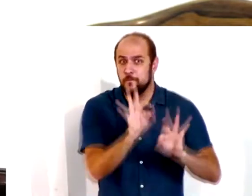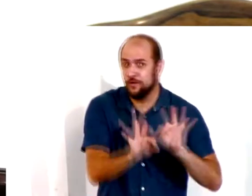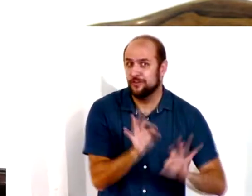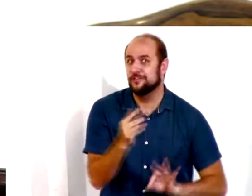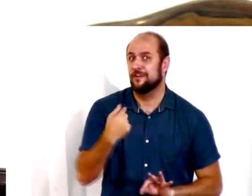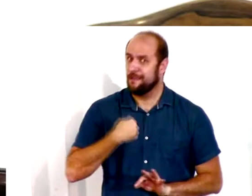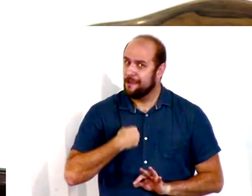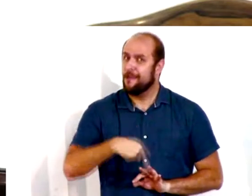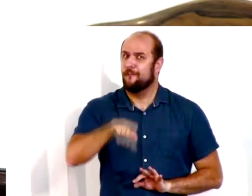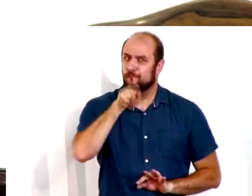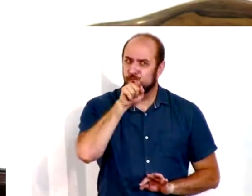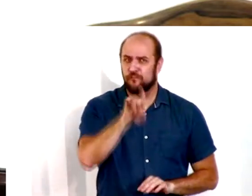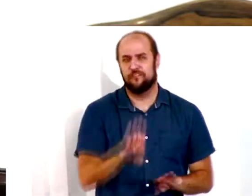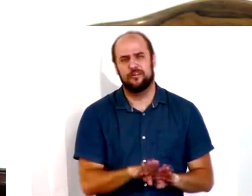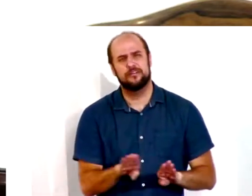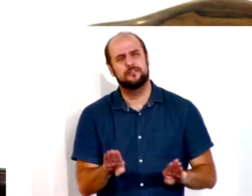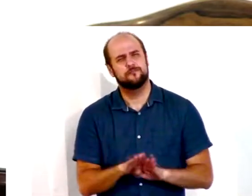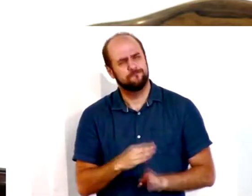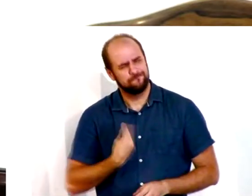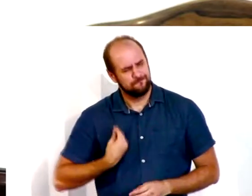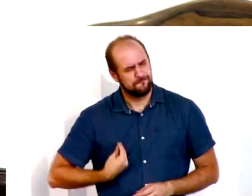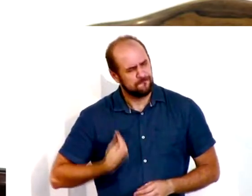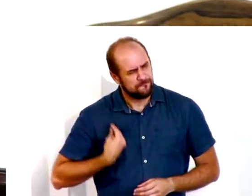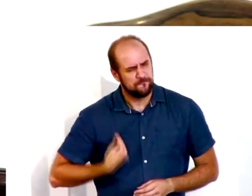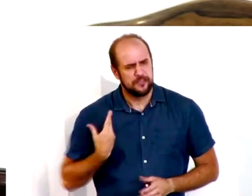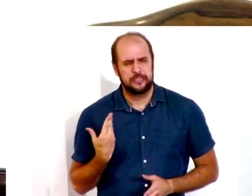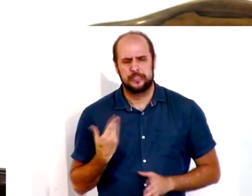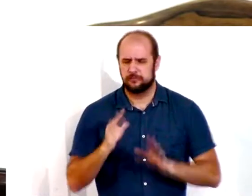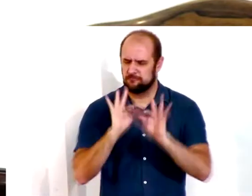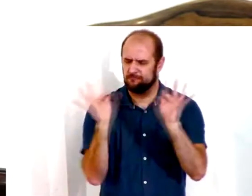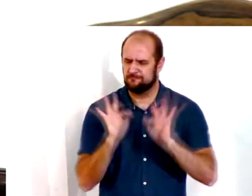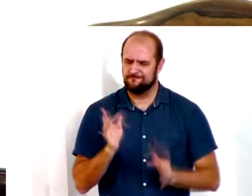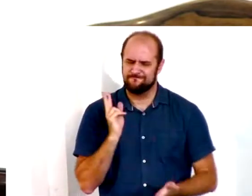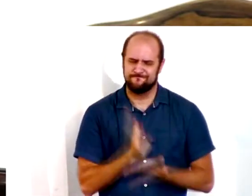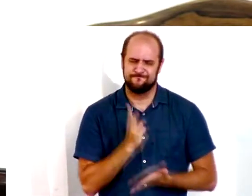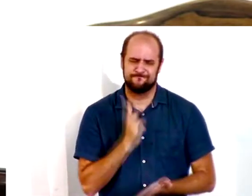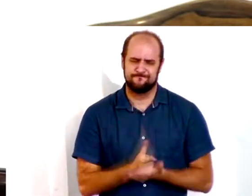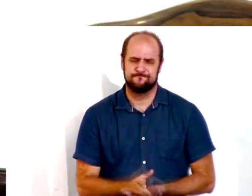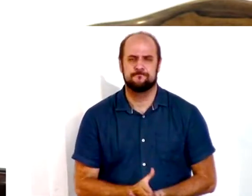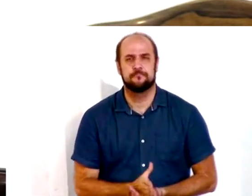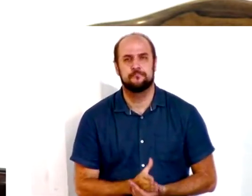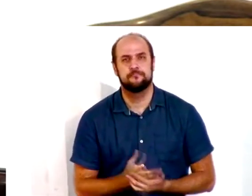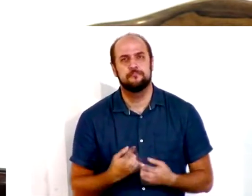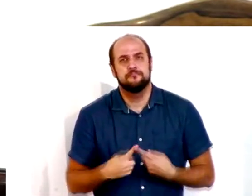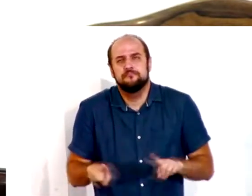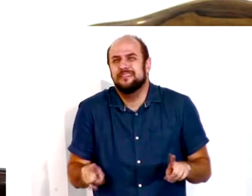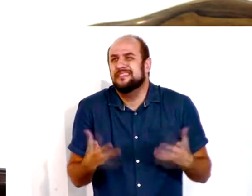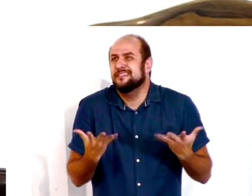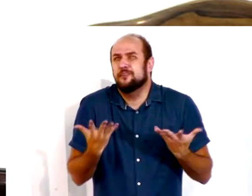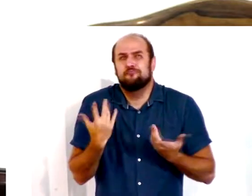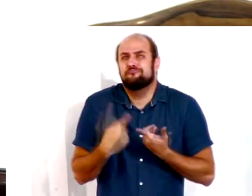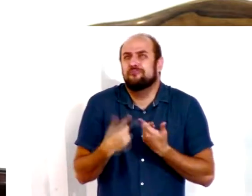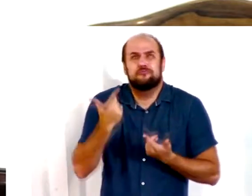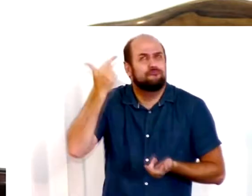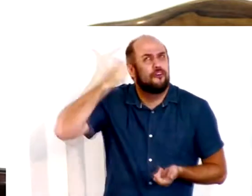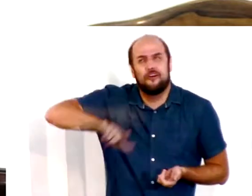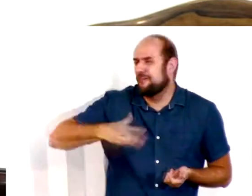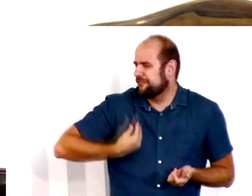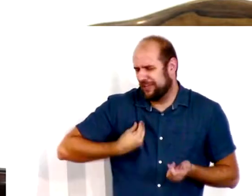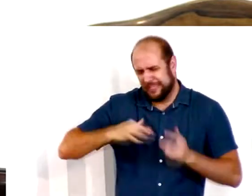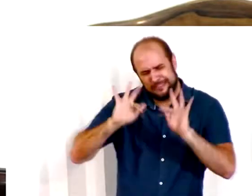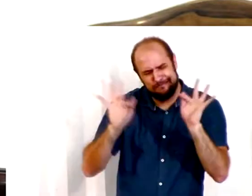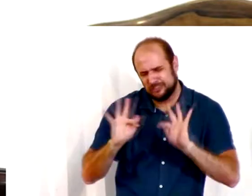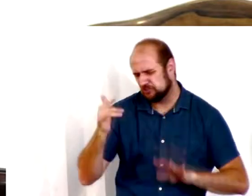você pudéssemos viver contentes. Mas por que não conseguimos viver